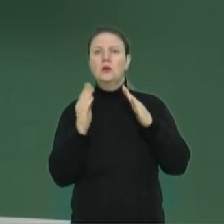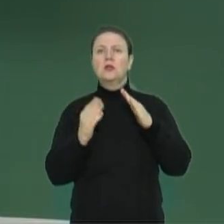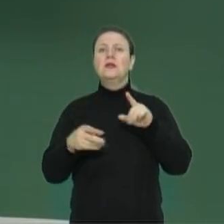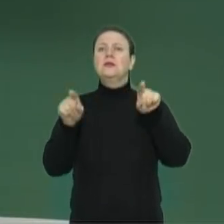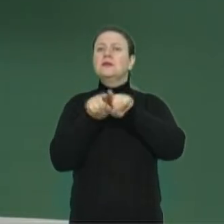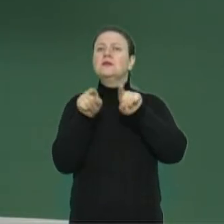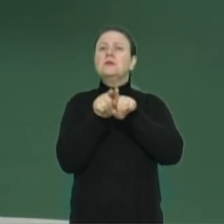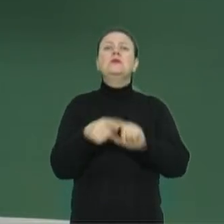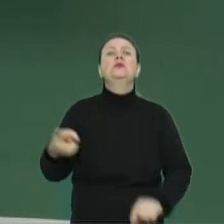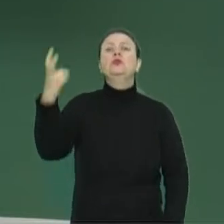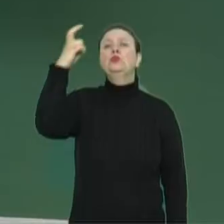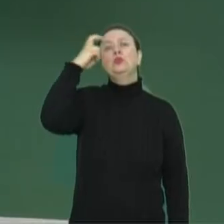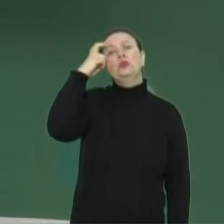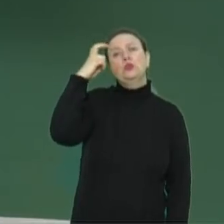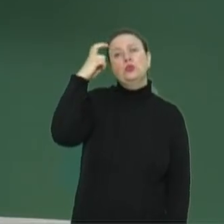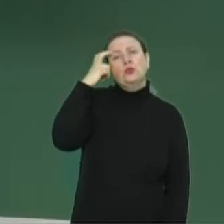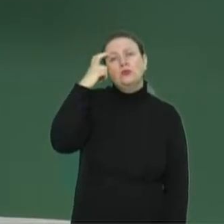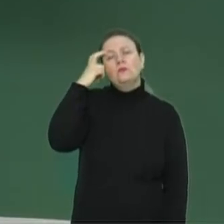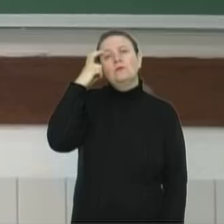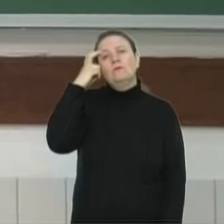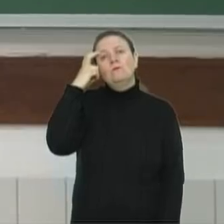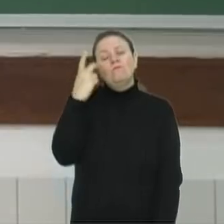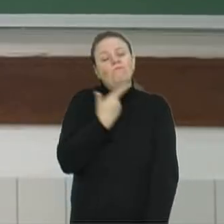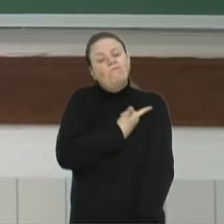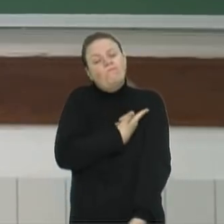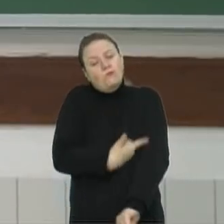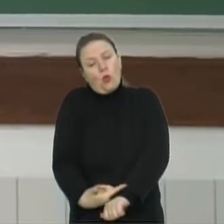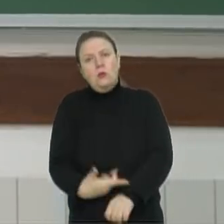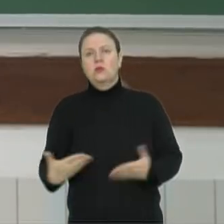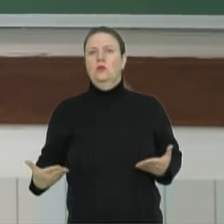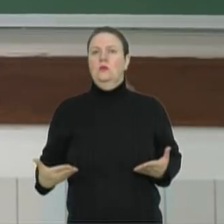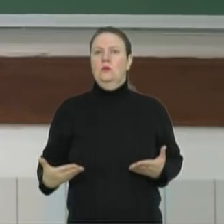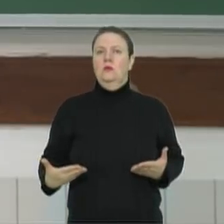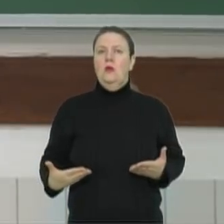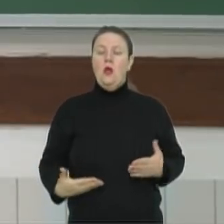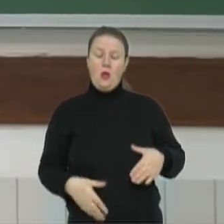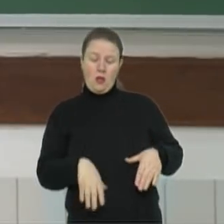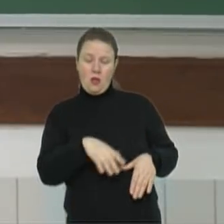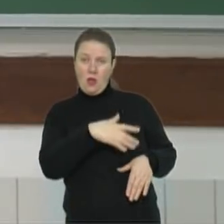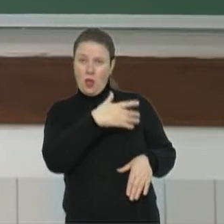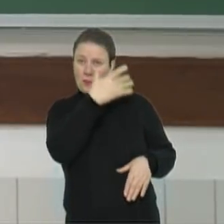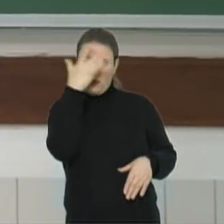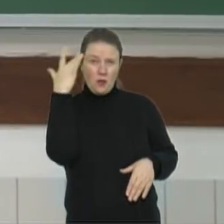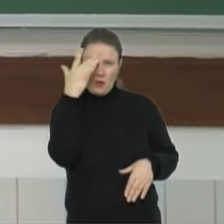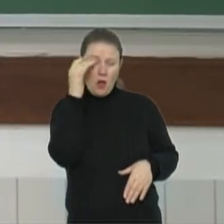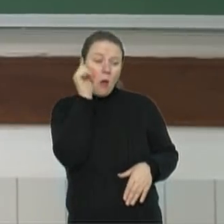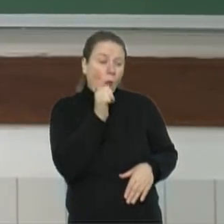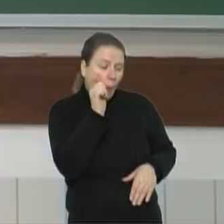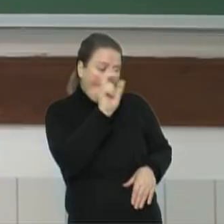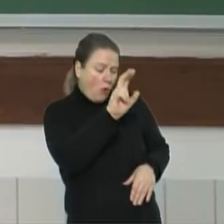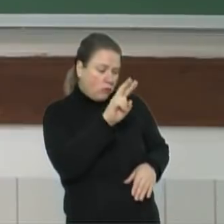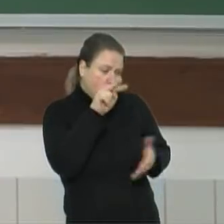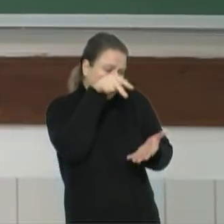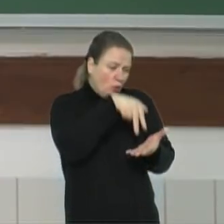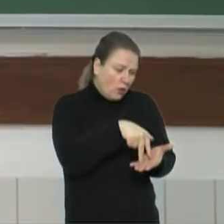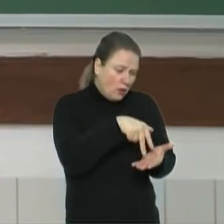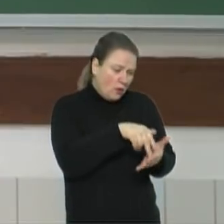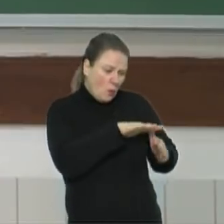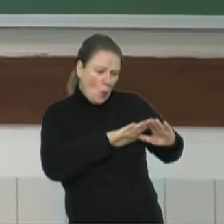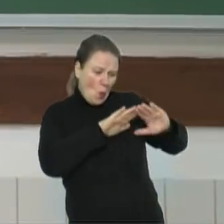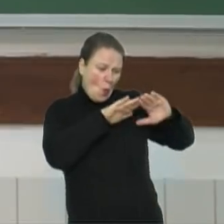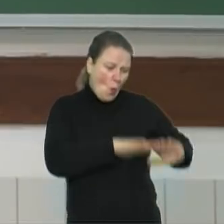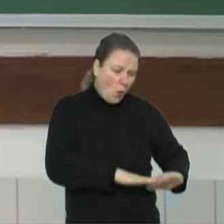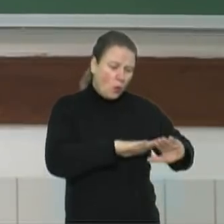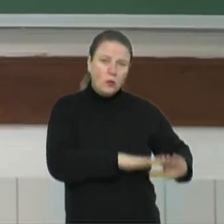da cultura, né? A mulher vai ser menosprezada perante a figura do homem, mas isso apenas está